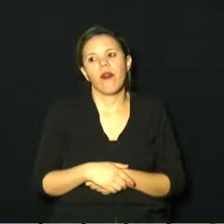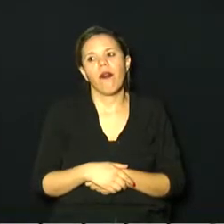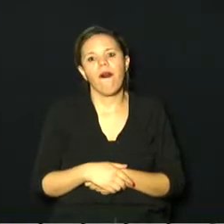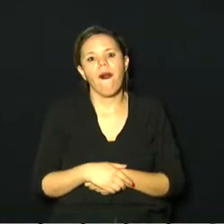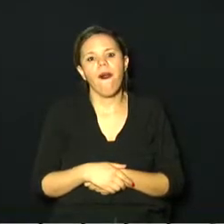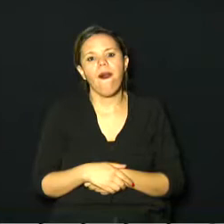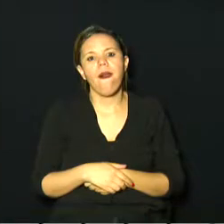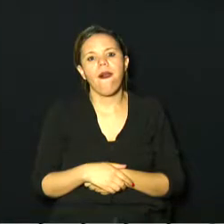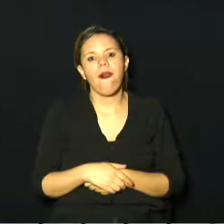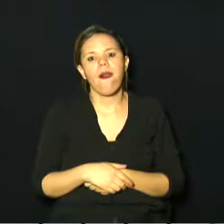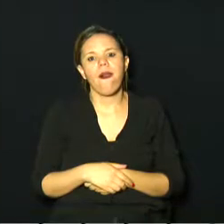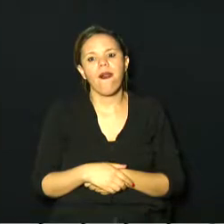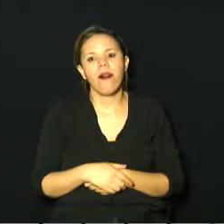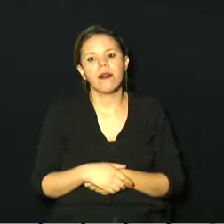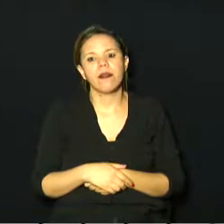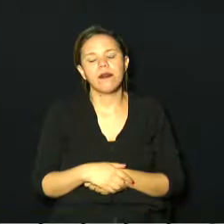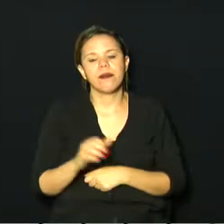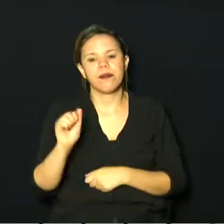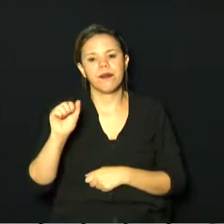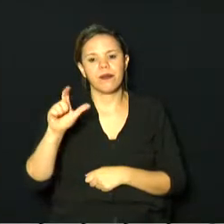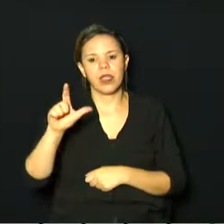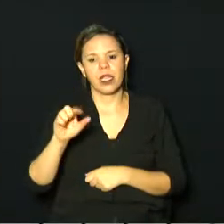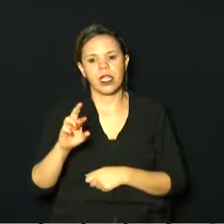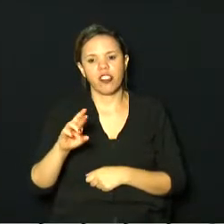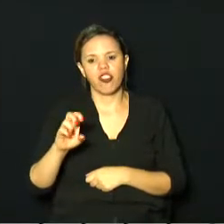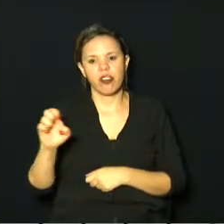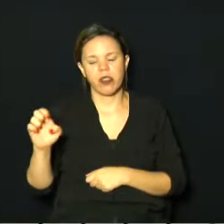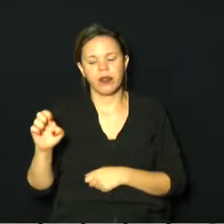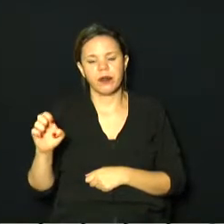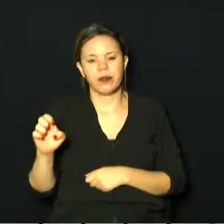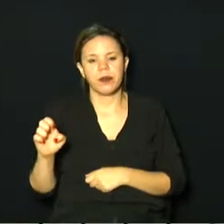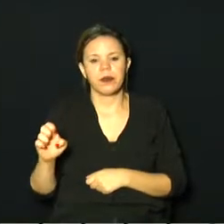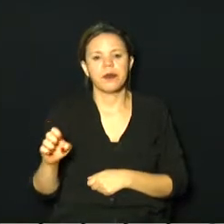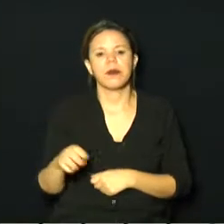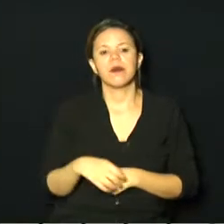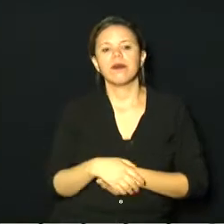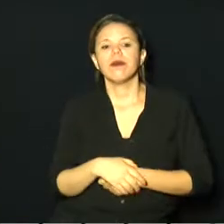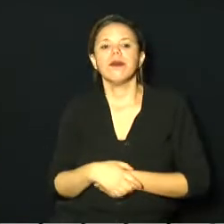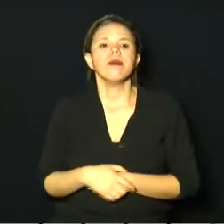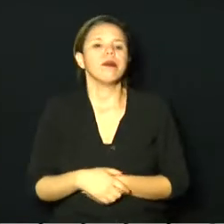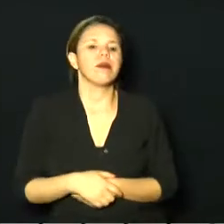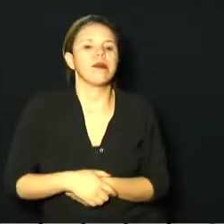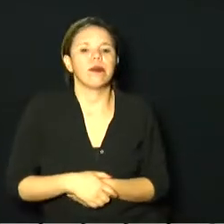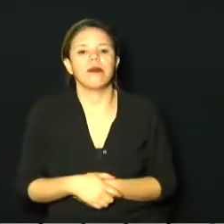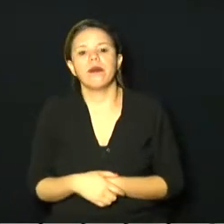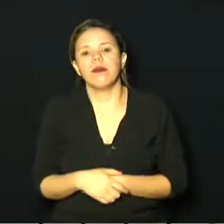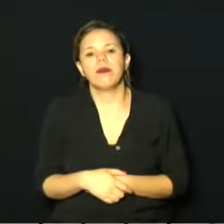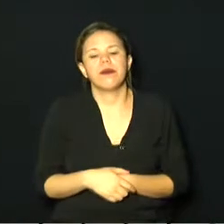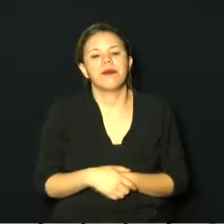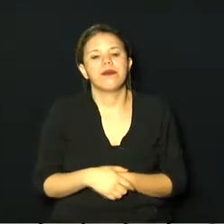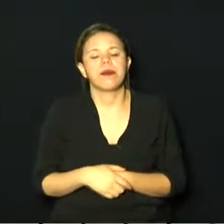para o doutor Alexandre e a doutora Stephanie, o e-mail de